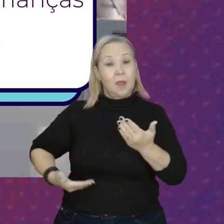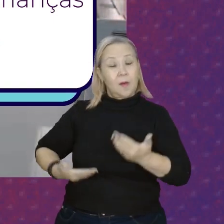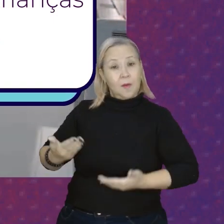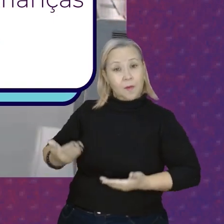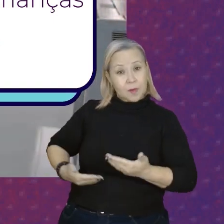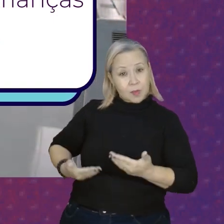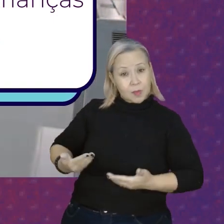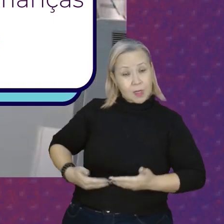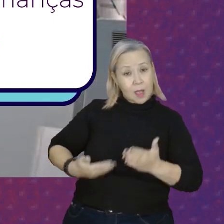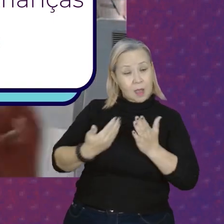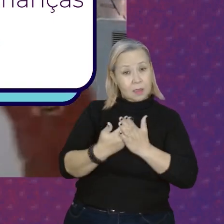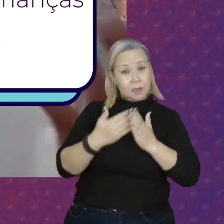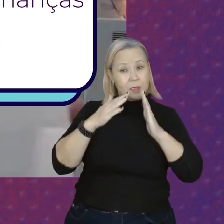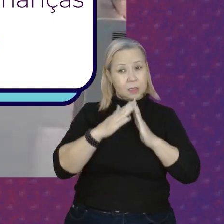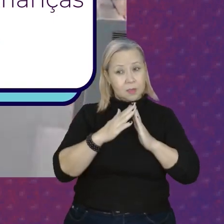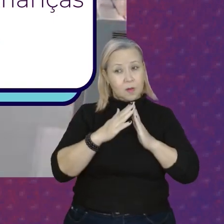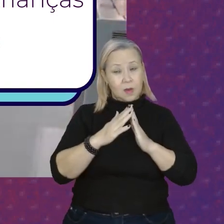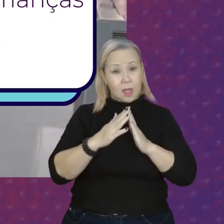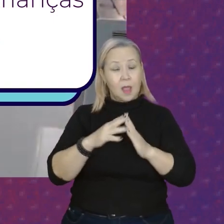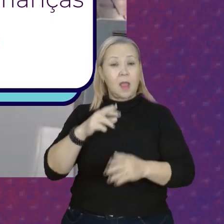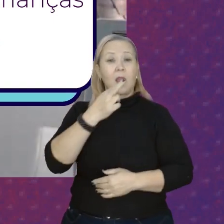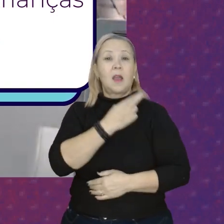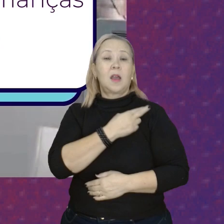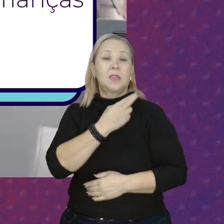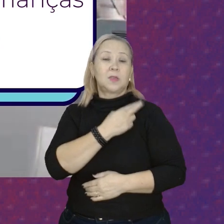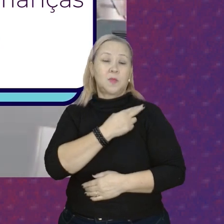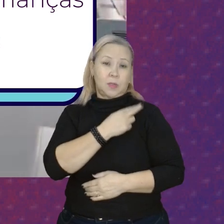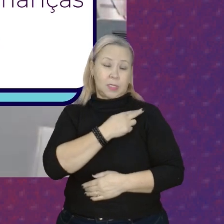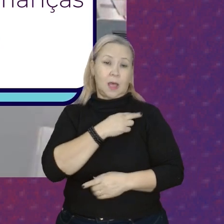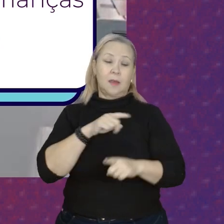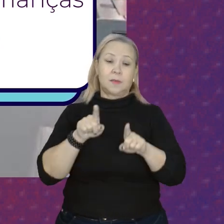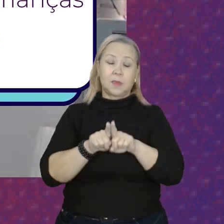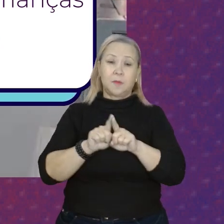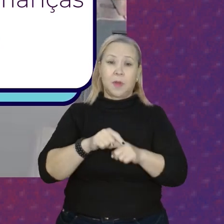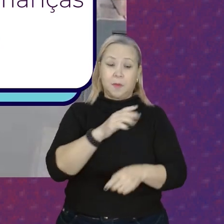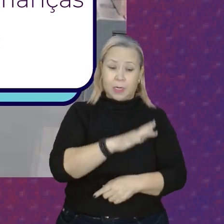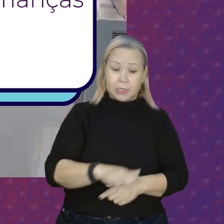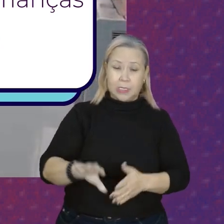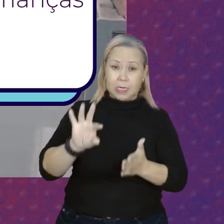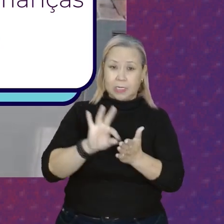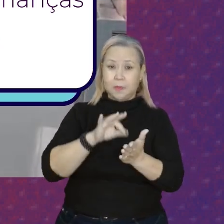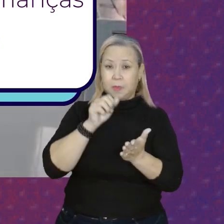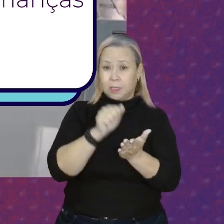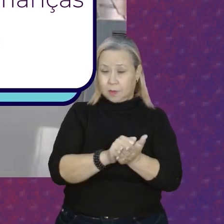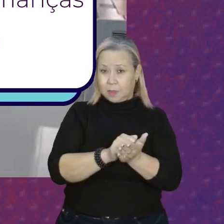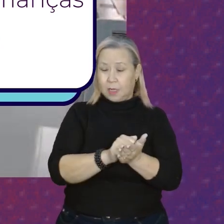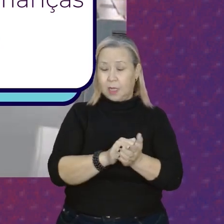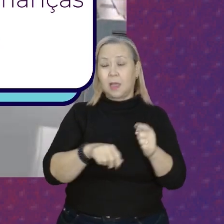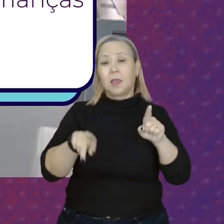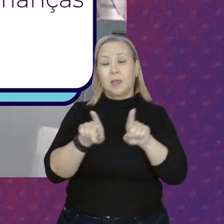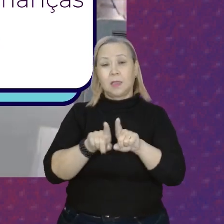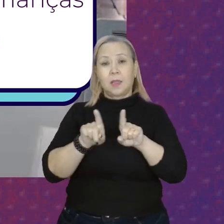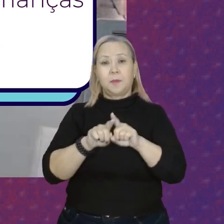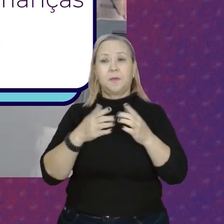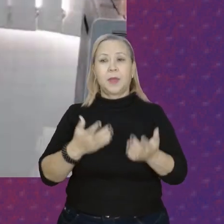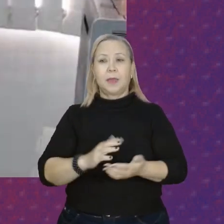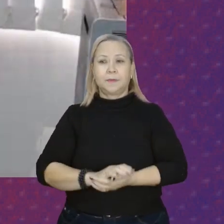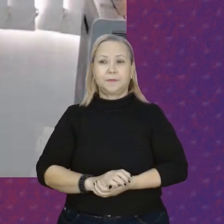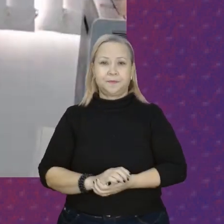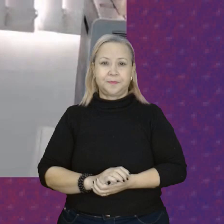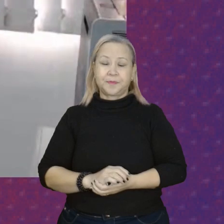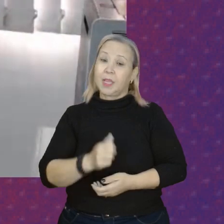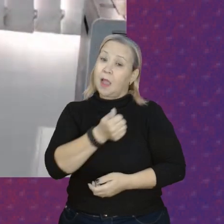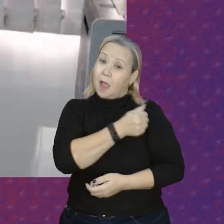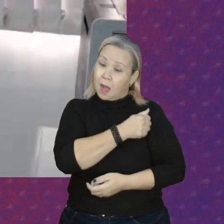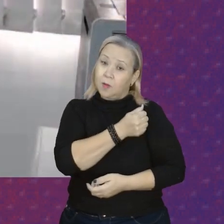funcionárias de escola, responsáveis legais pelas crianças matriculadas e também alunas,